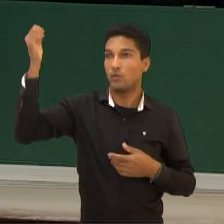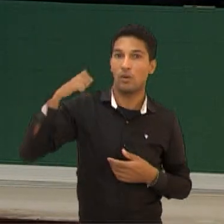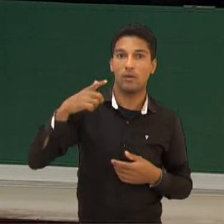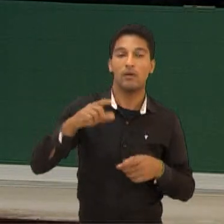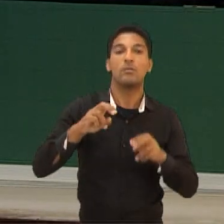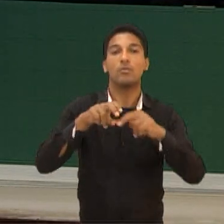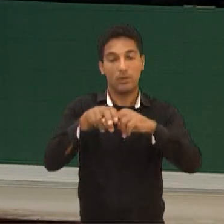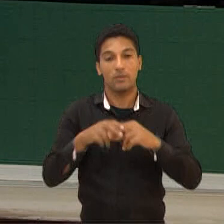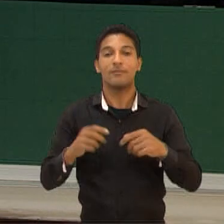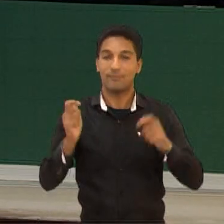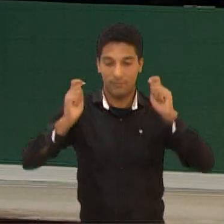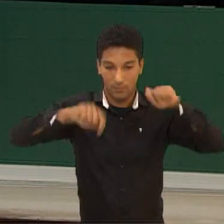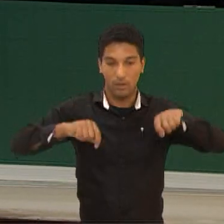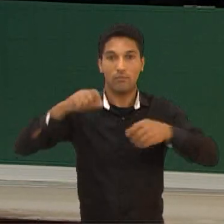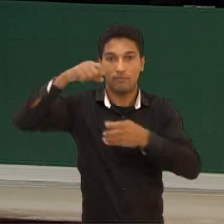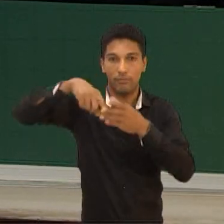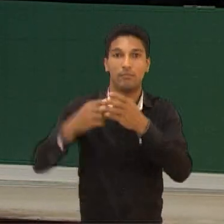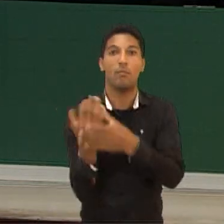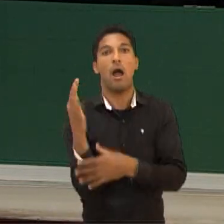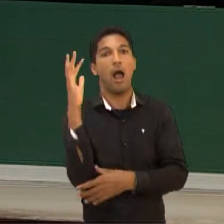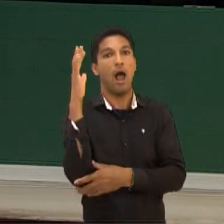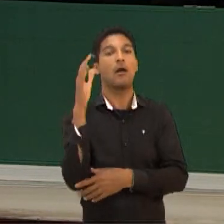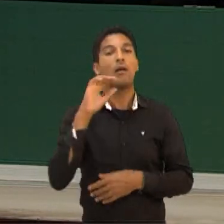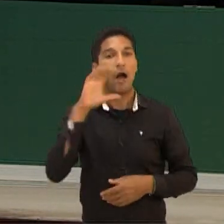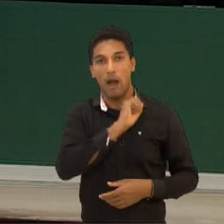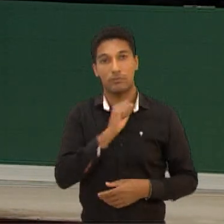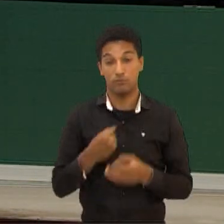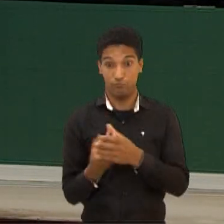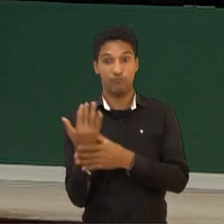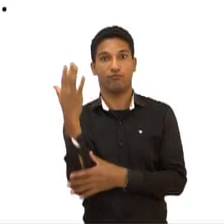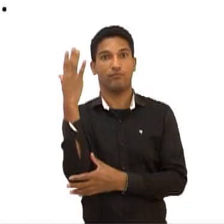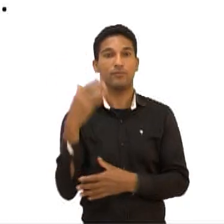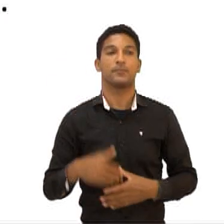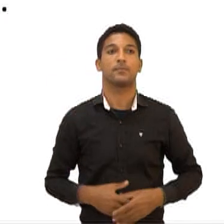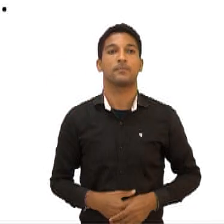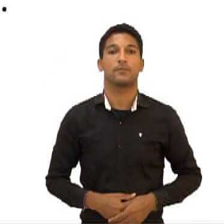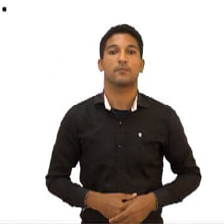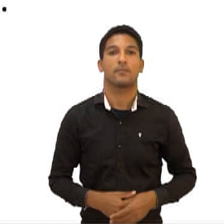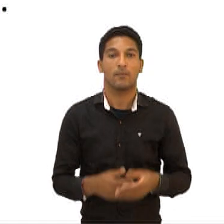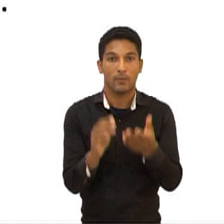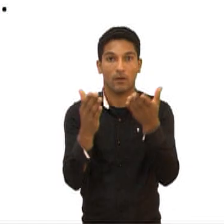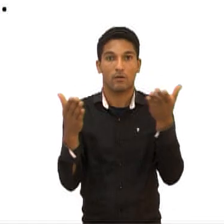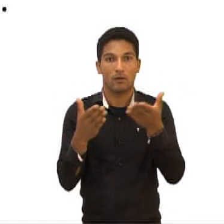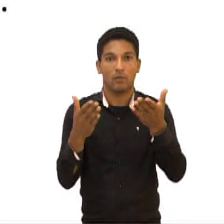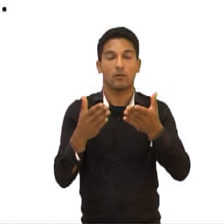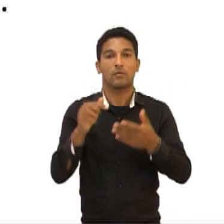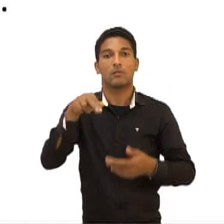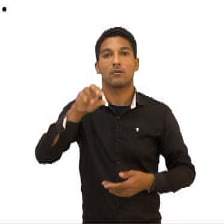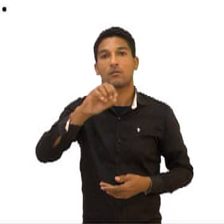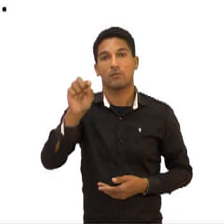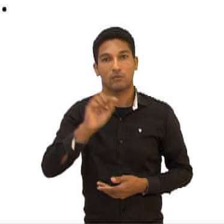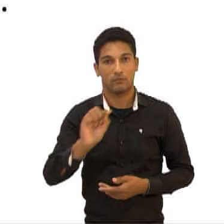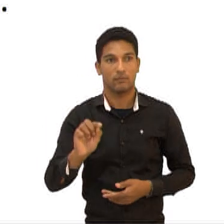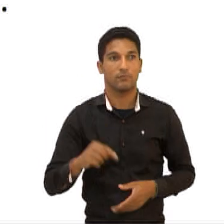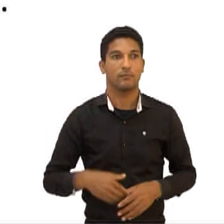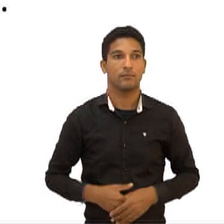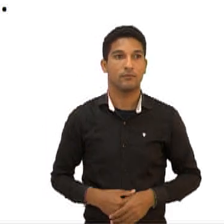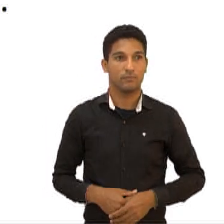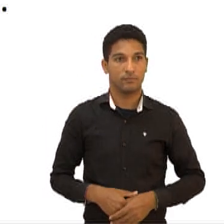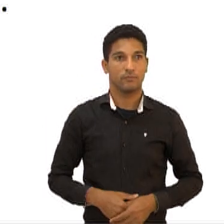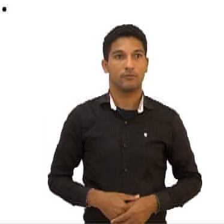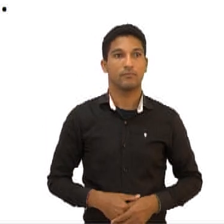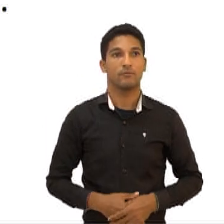ser muito mais acelerado. Vamos mais um quiz aí. Número 4. Apesar de possuir o maior rebanho bovino